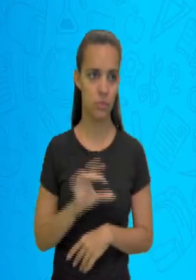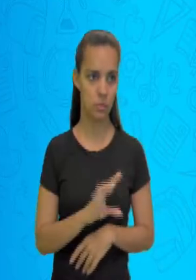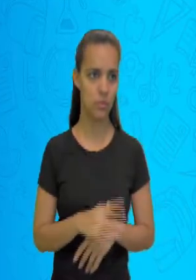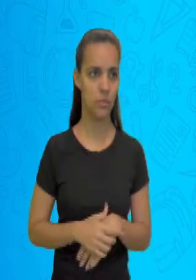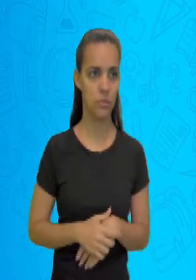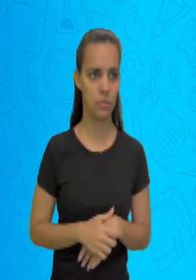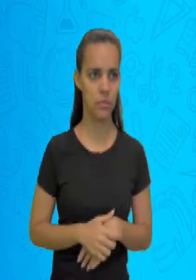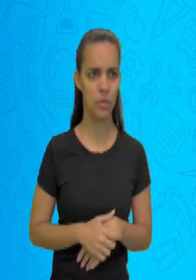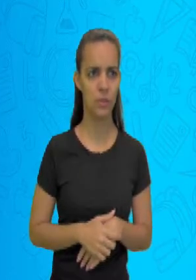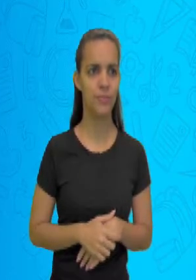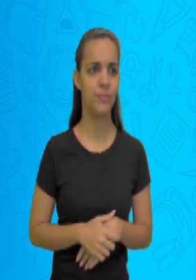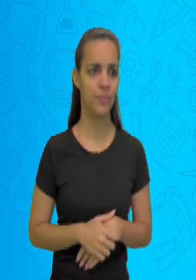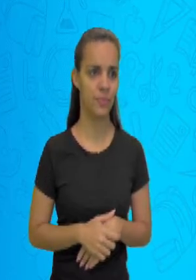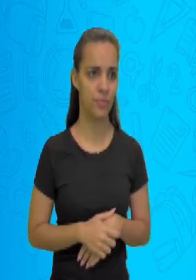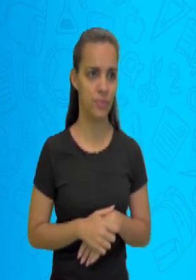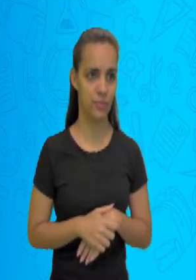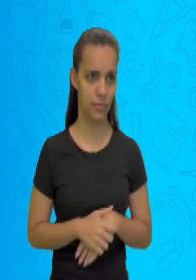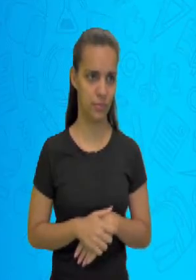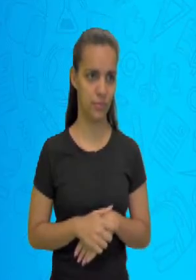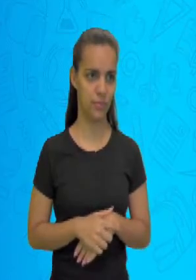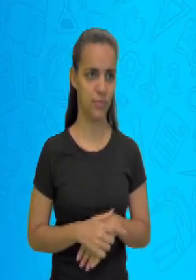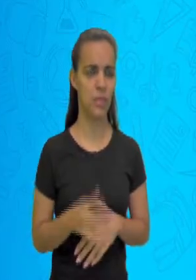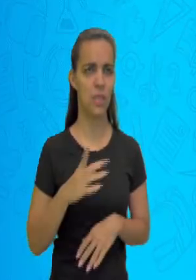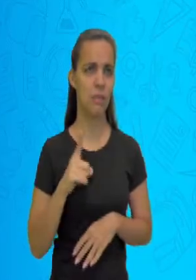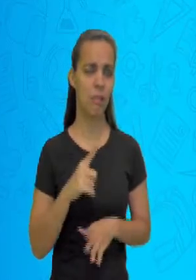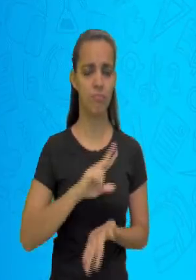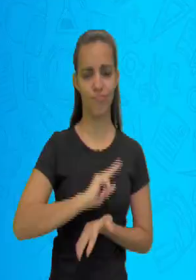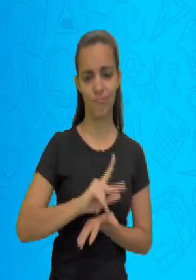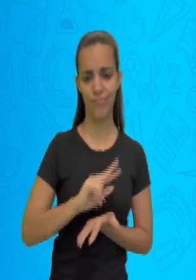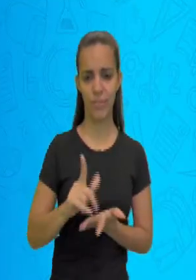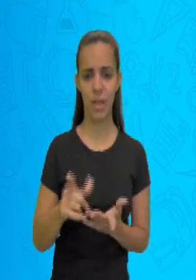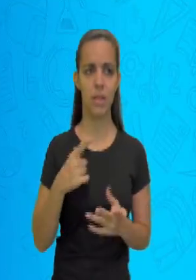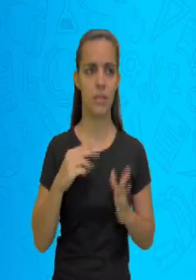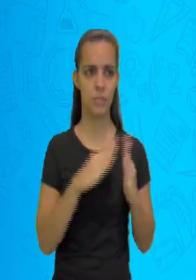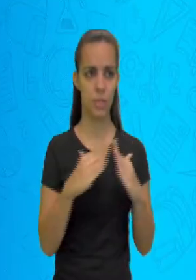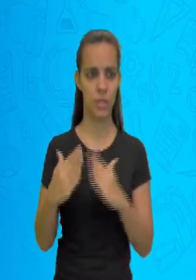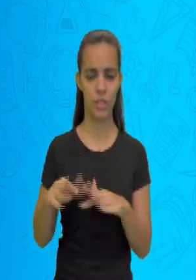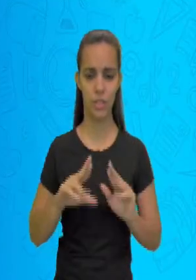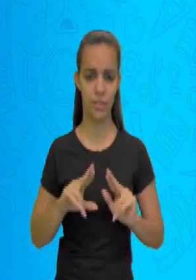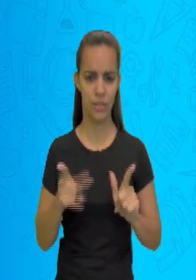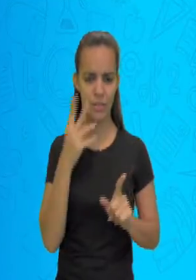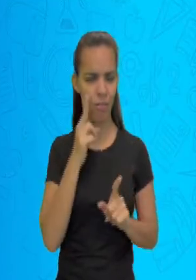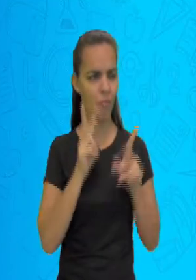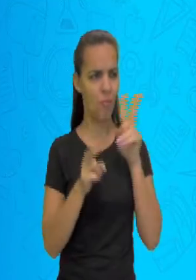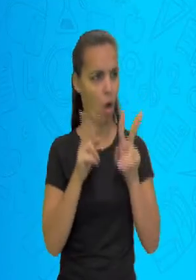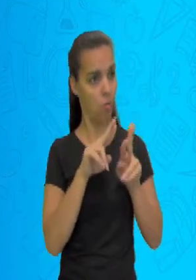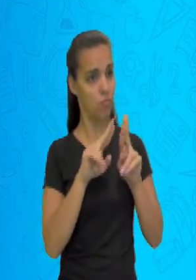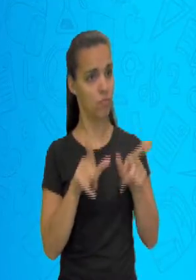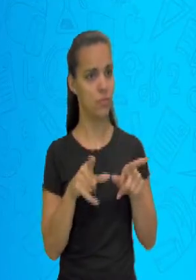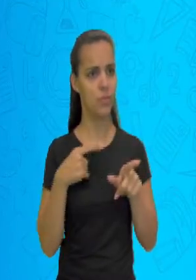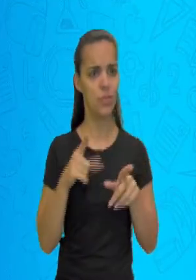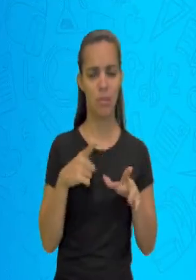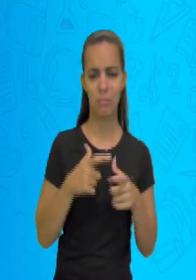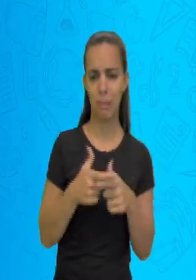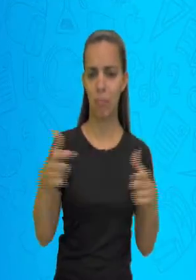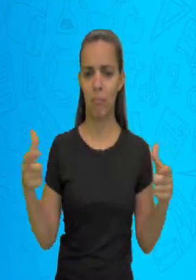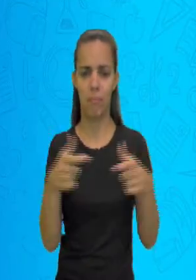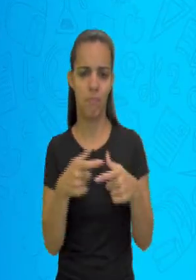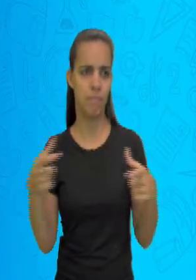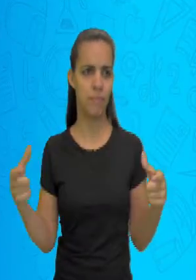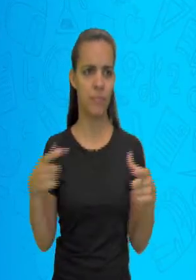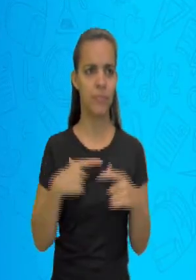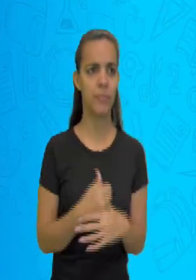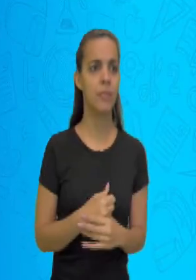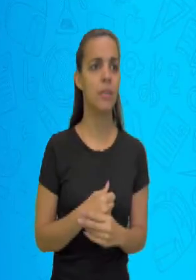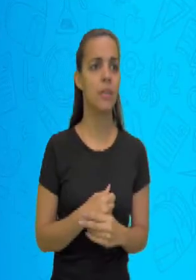gente vê diversas formas de casas diferentes. Tem moradias de vários tipos, de vários tamanhos. Então a gente